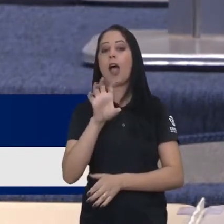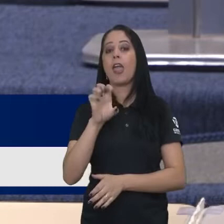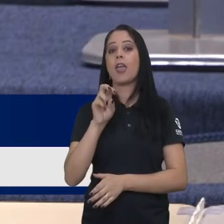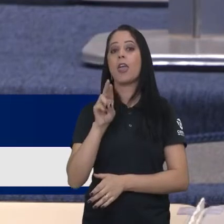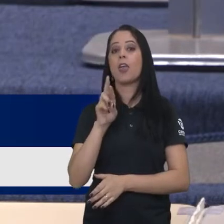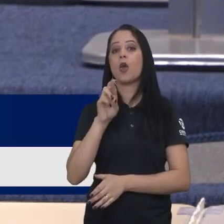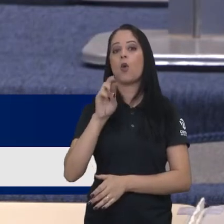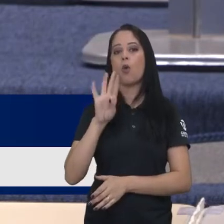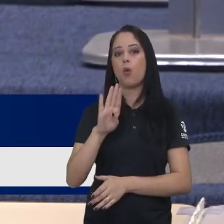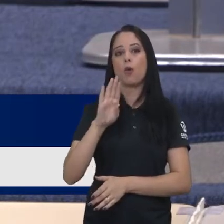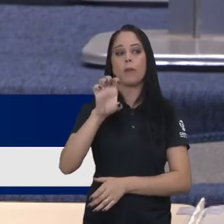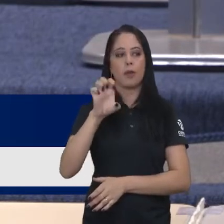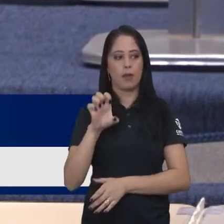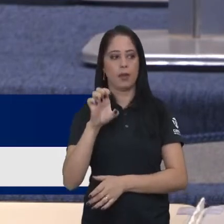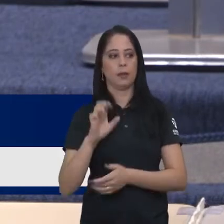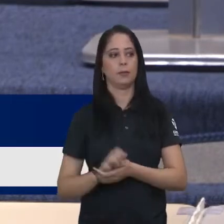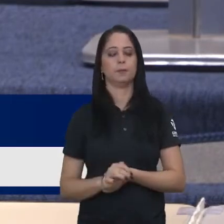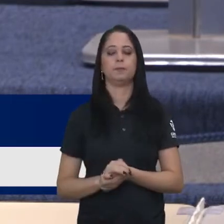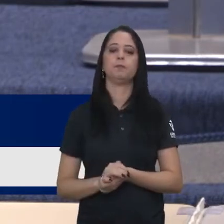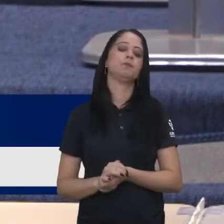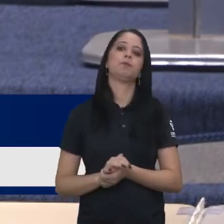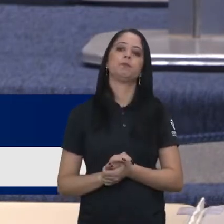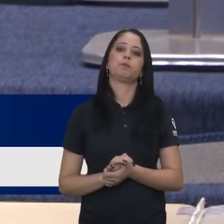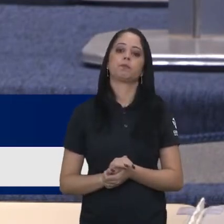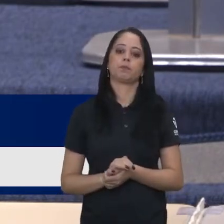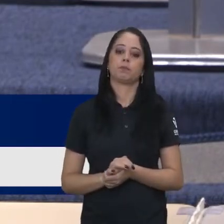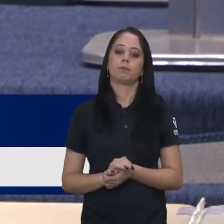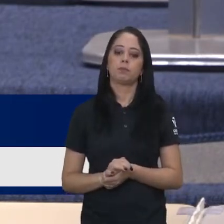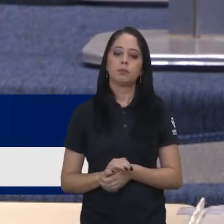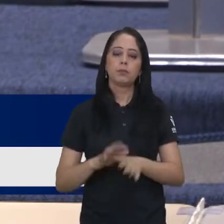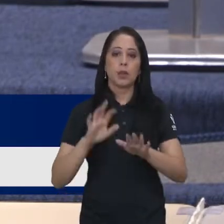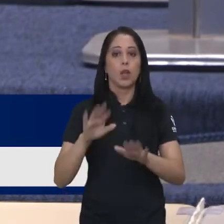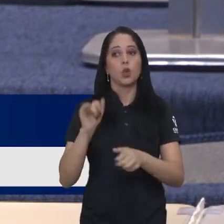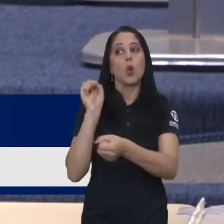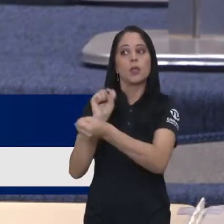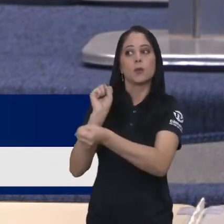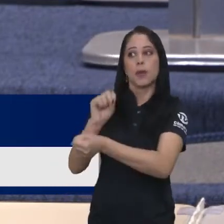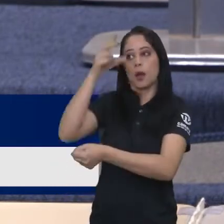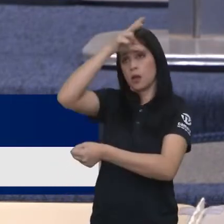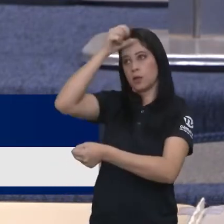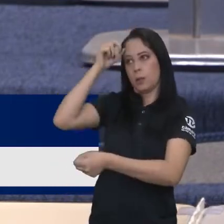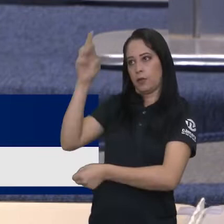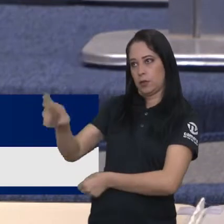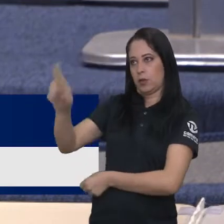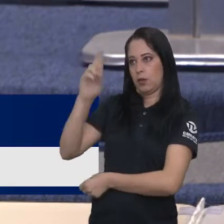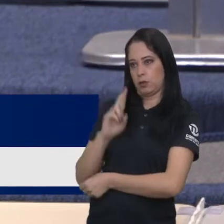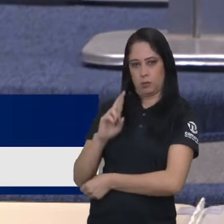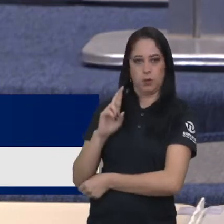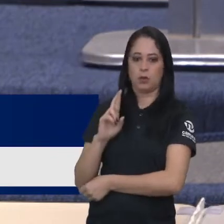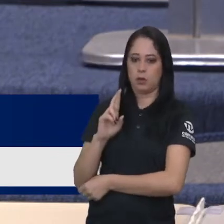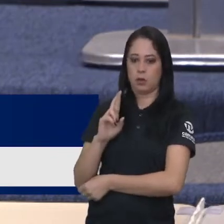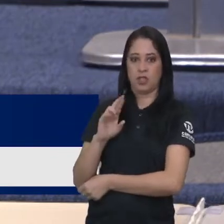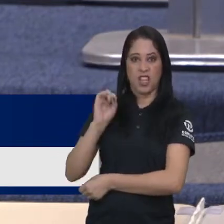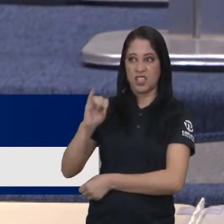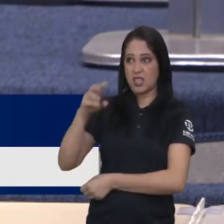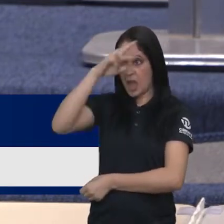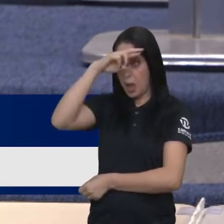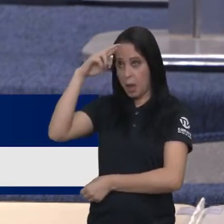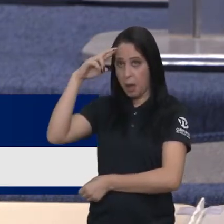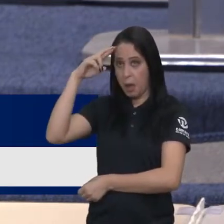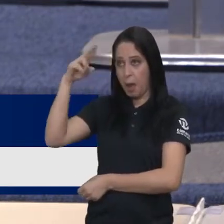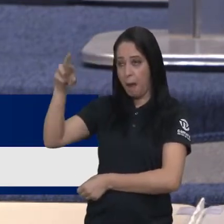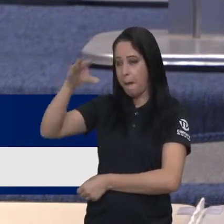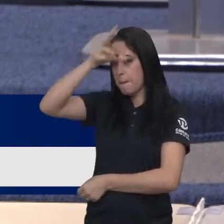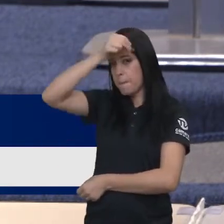Nós estamos aguardando a resposta da Prefeitura, mas nós vamos, se isso não for revertido, nós vamos judicializar, infelizmente, nós vamos entrar com uma